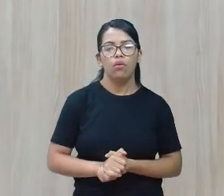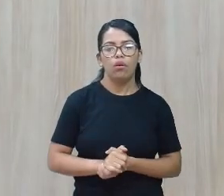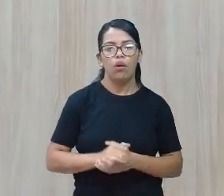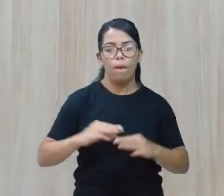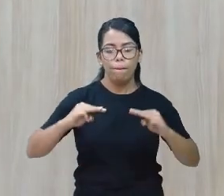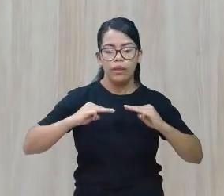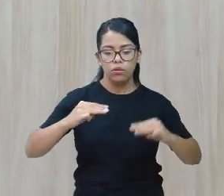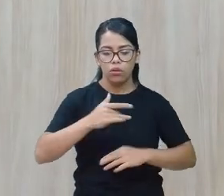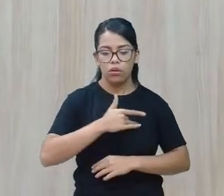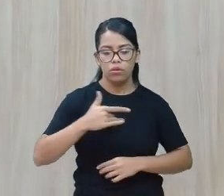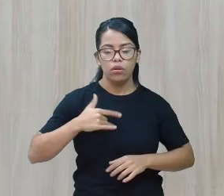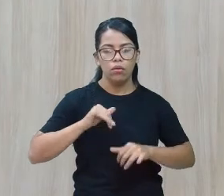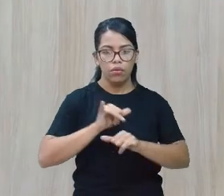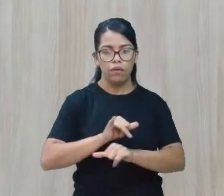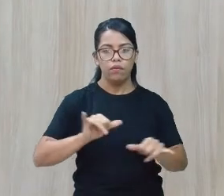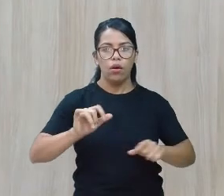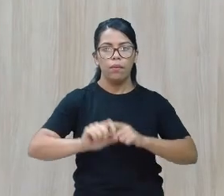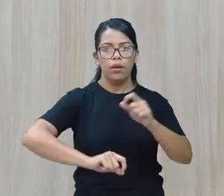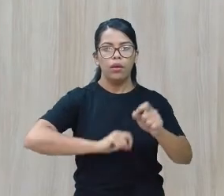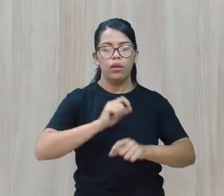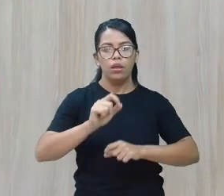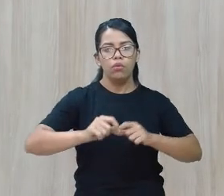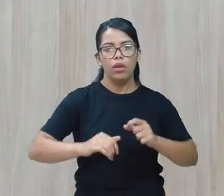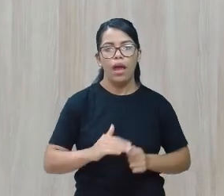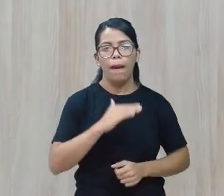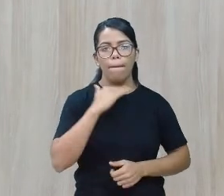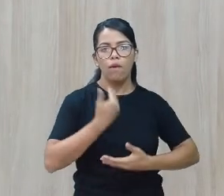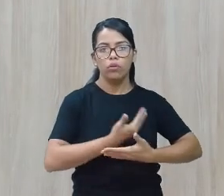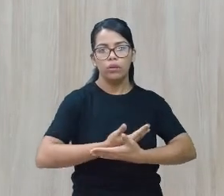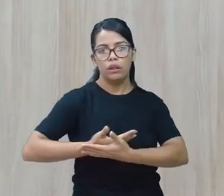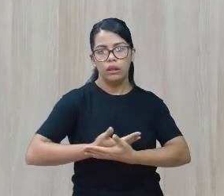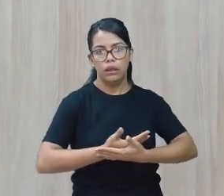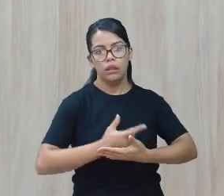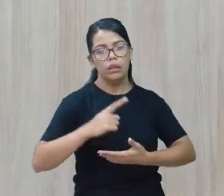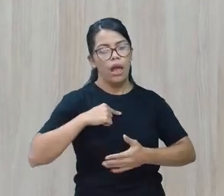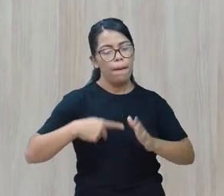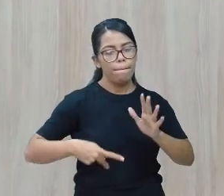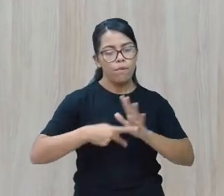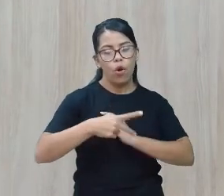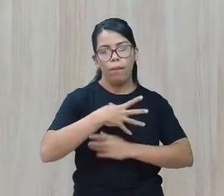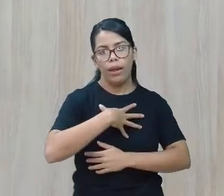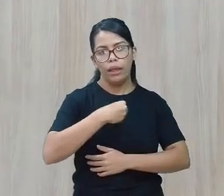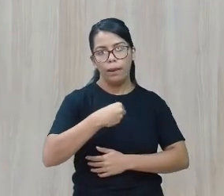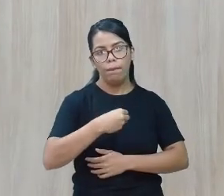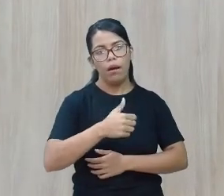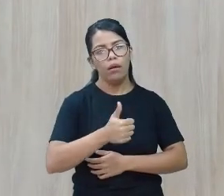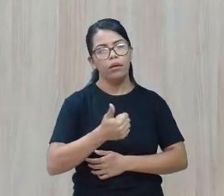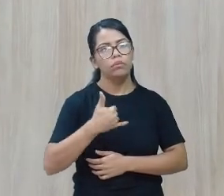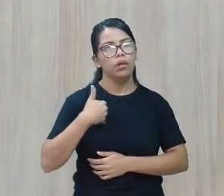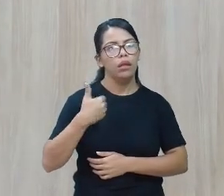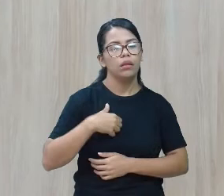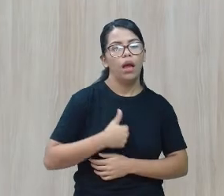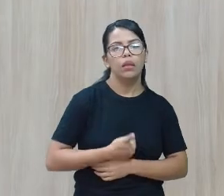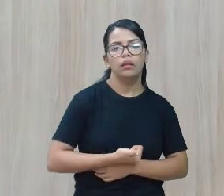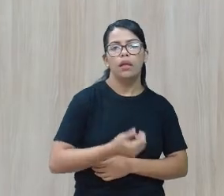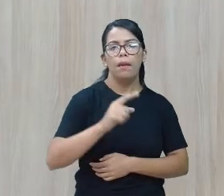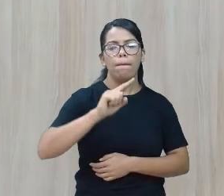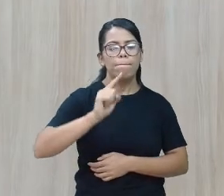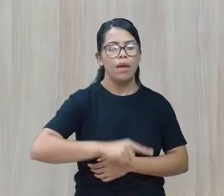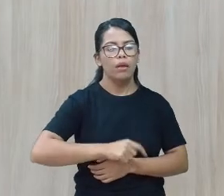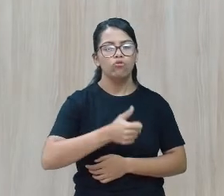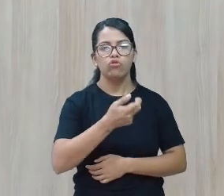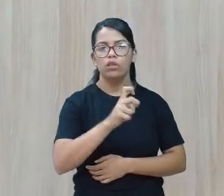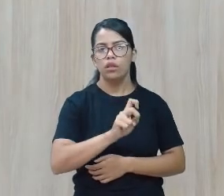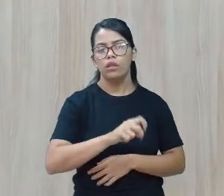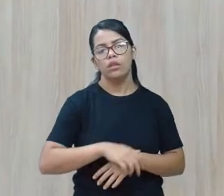acontece muito em mães de adolescentes com menores de 15 anos. Imaginem, menores de 15 anos tendo filho e